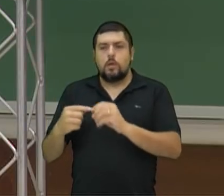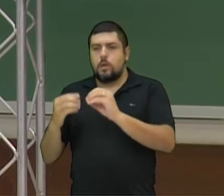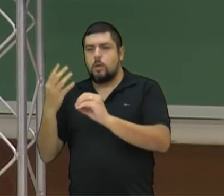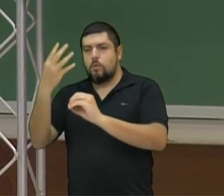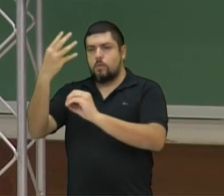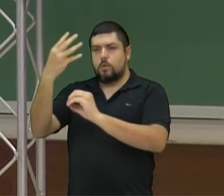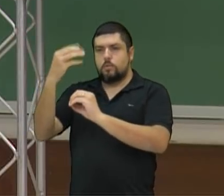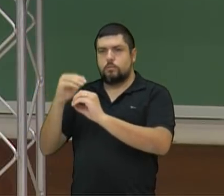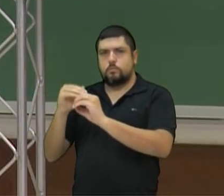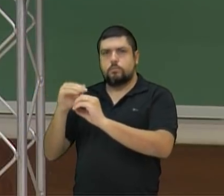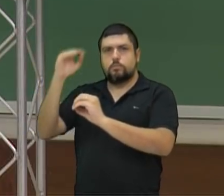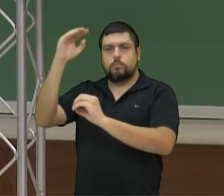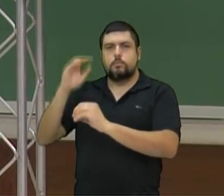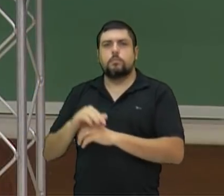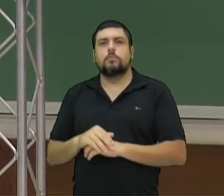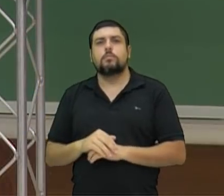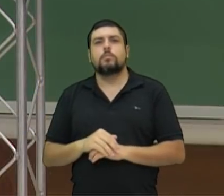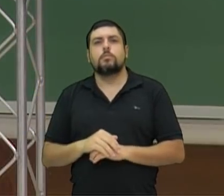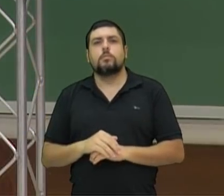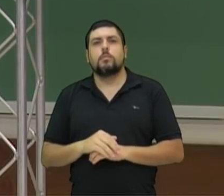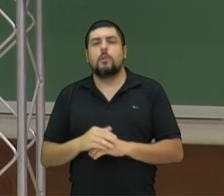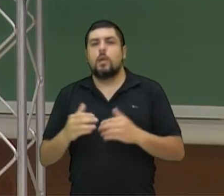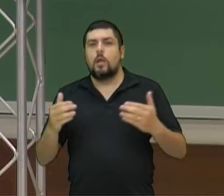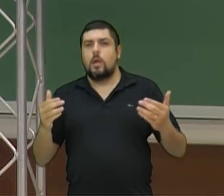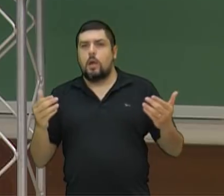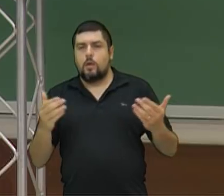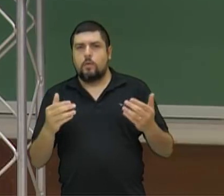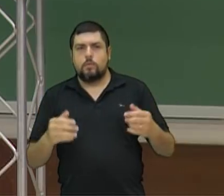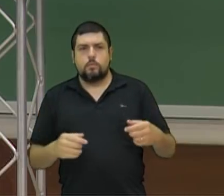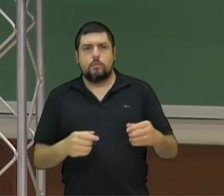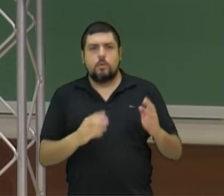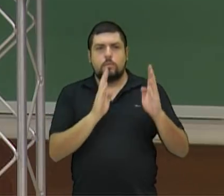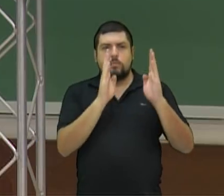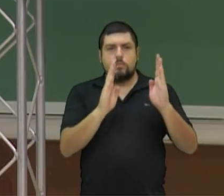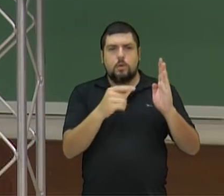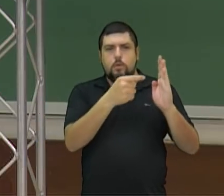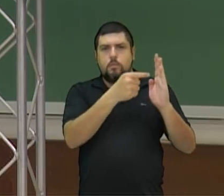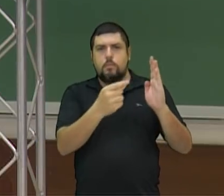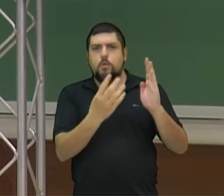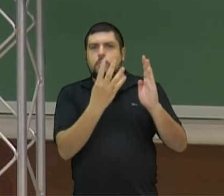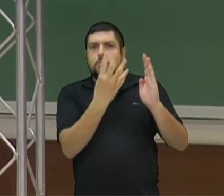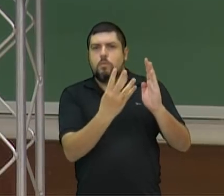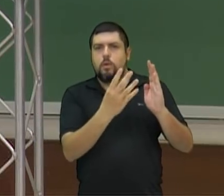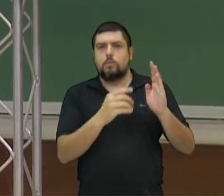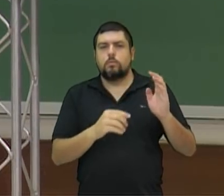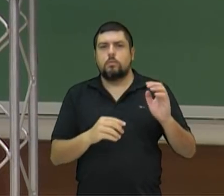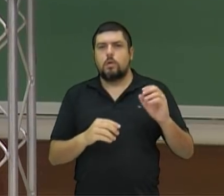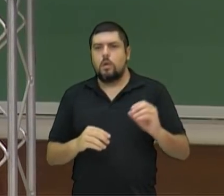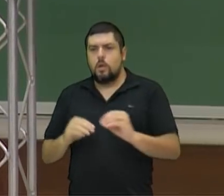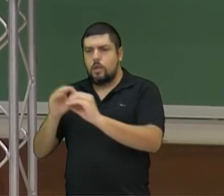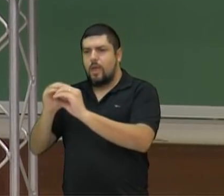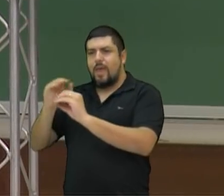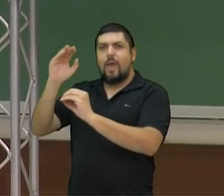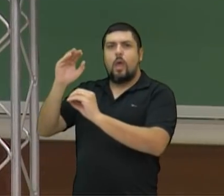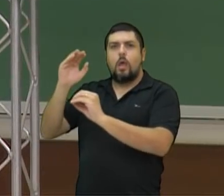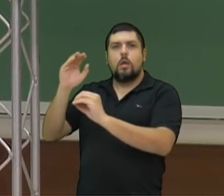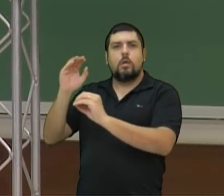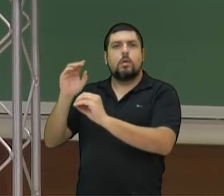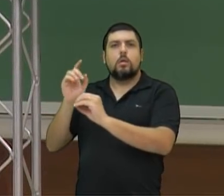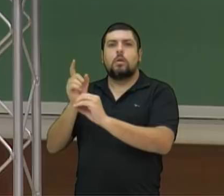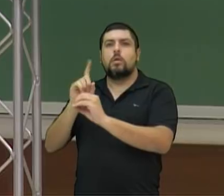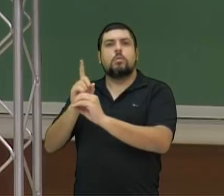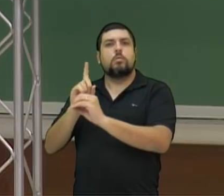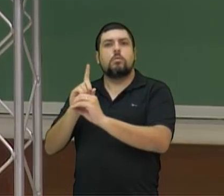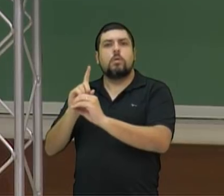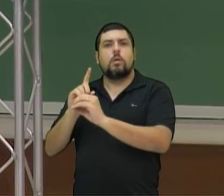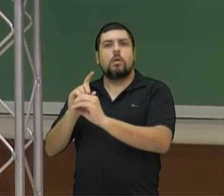zero. Agora, vamos fazer com menos 4. Módulo de menos 4 não se encaixa aqui. Por quê? Porque aqui só